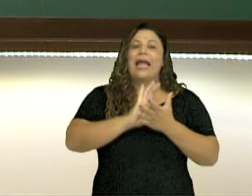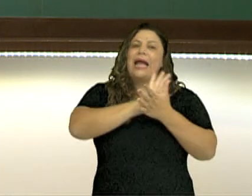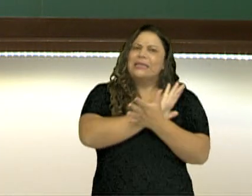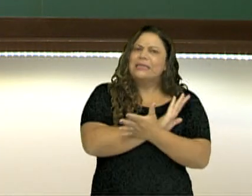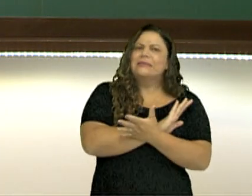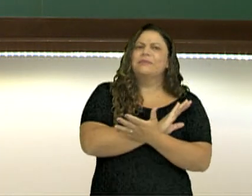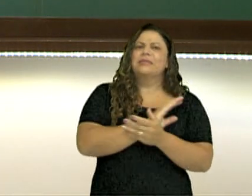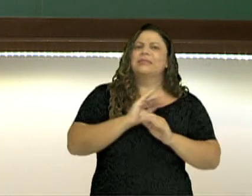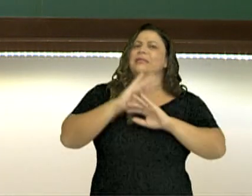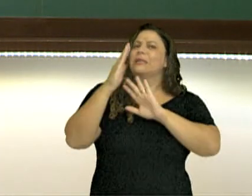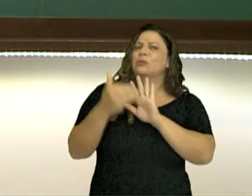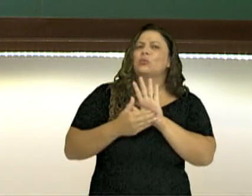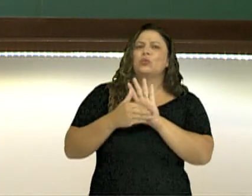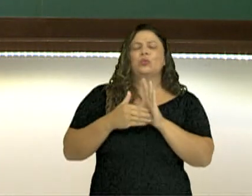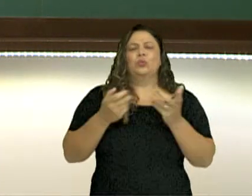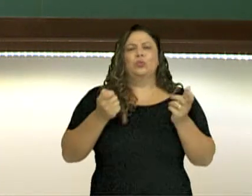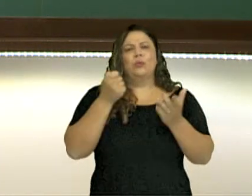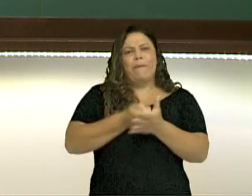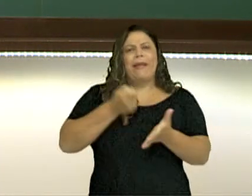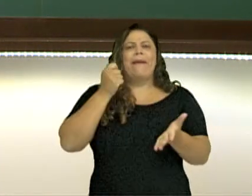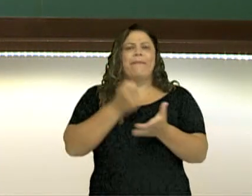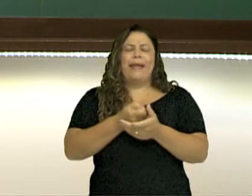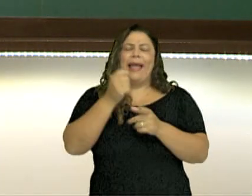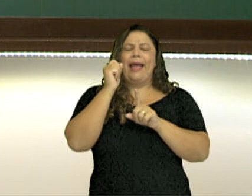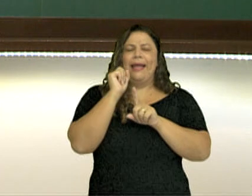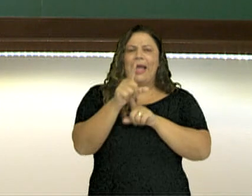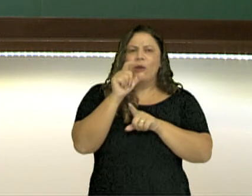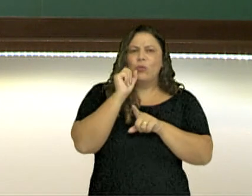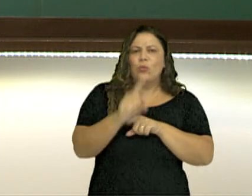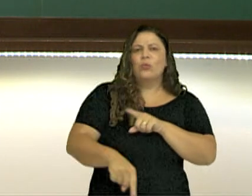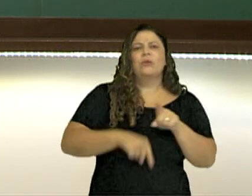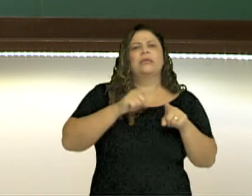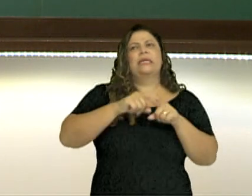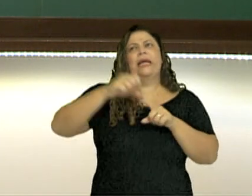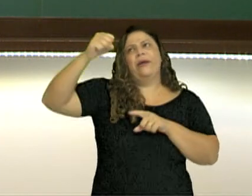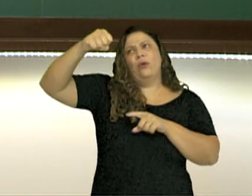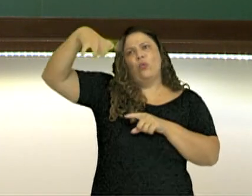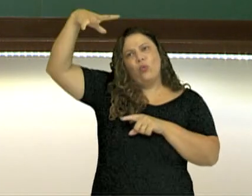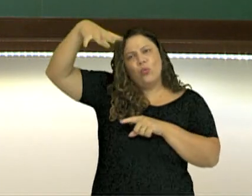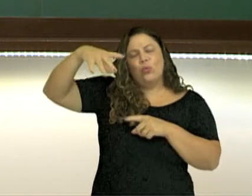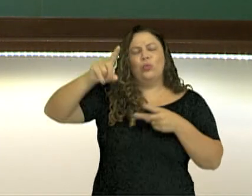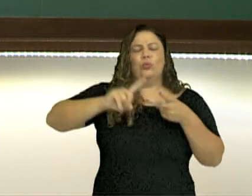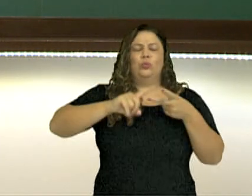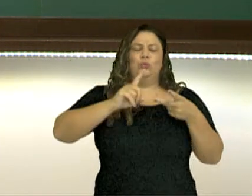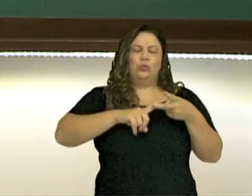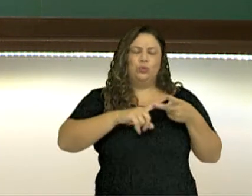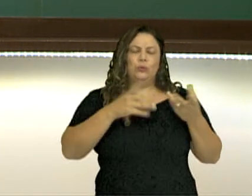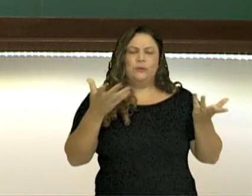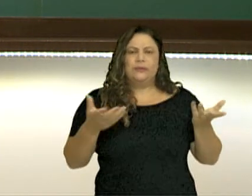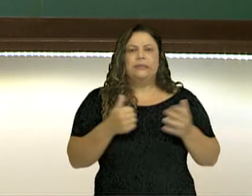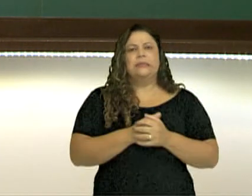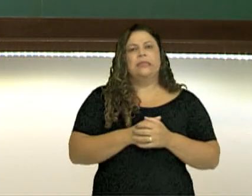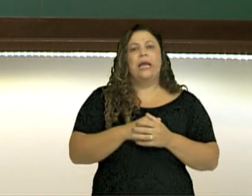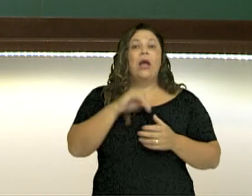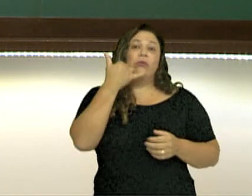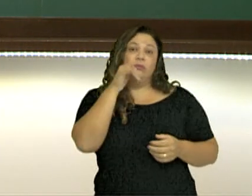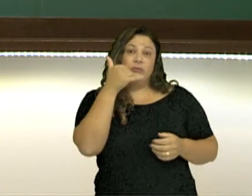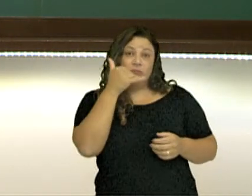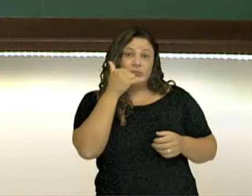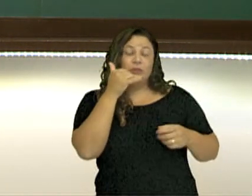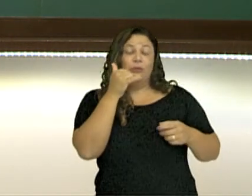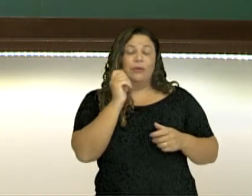que sai, a despesa com a luz, com o aluguel, com o celular, que você tem pode ser um plano pré-pago